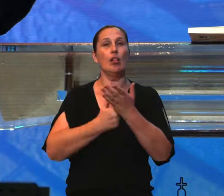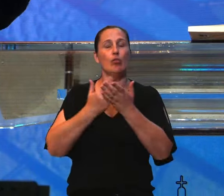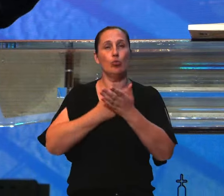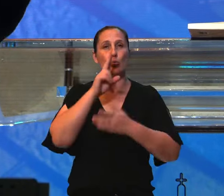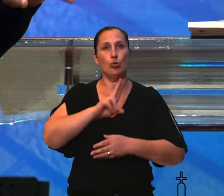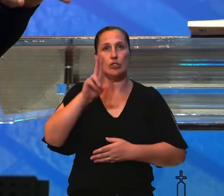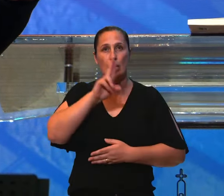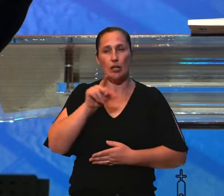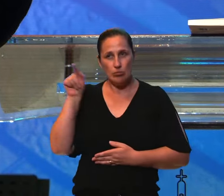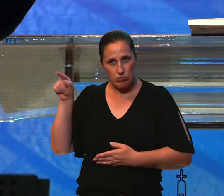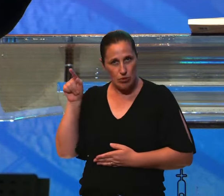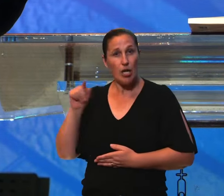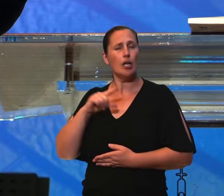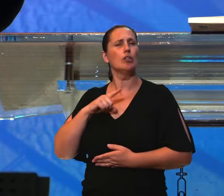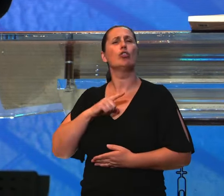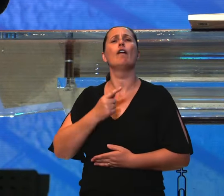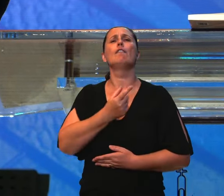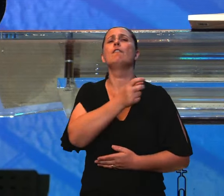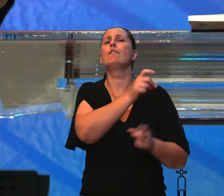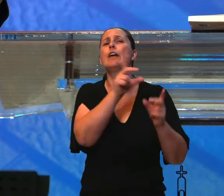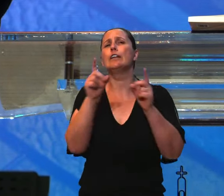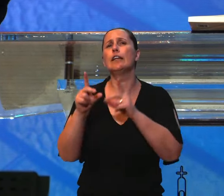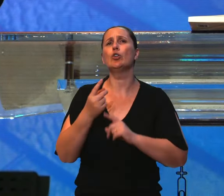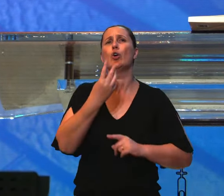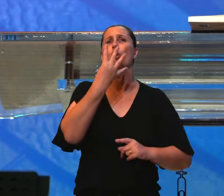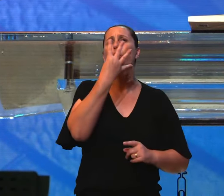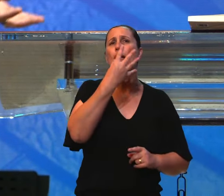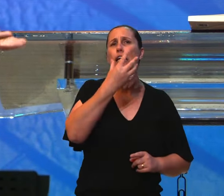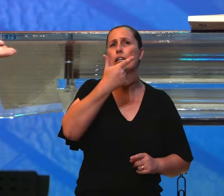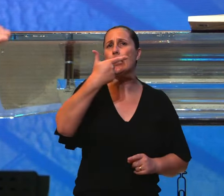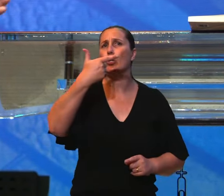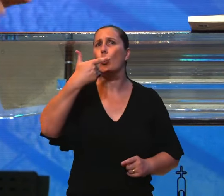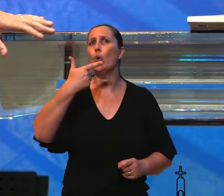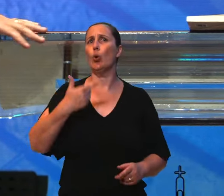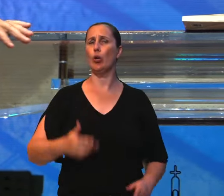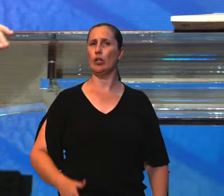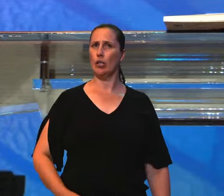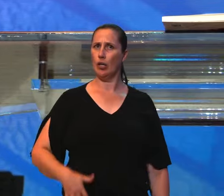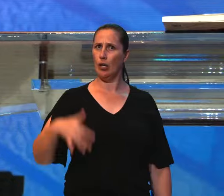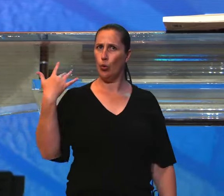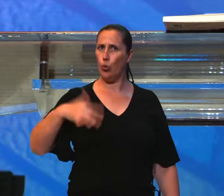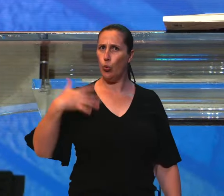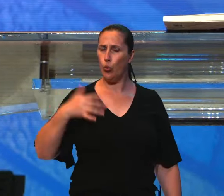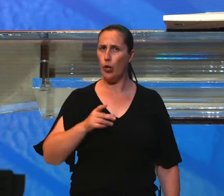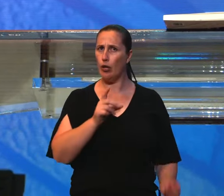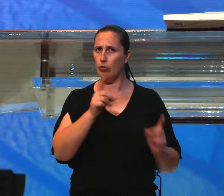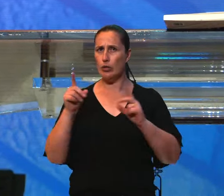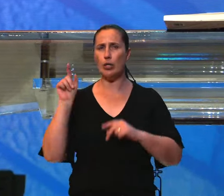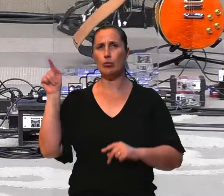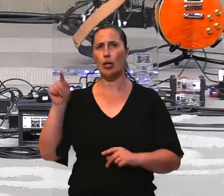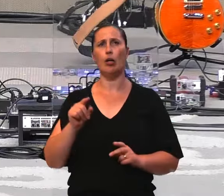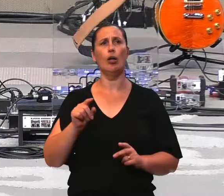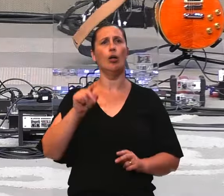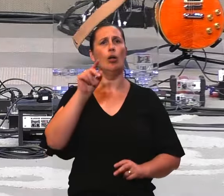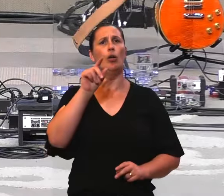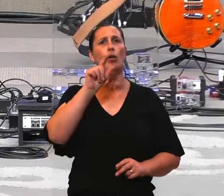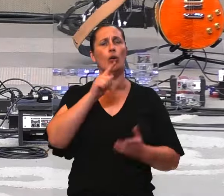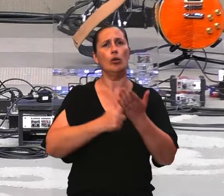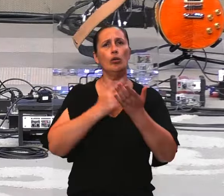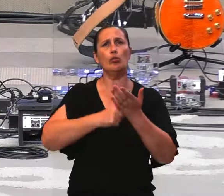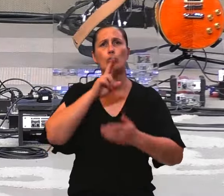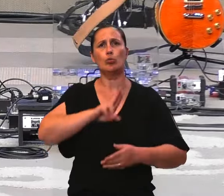Rafa o Anjo morou lá em casa usado 42 mano aumentou de preço usado E aí Rafa o Anjo morou